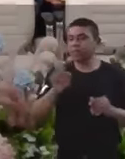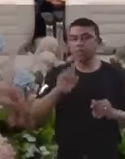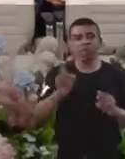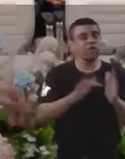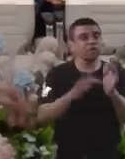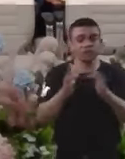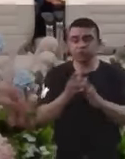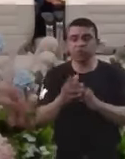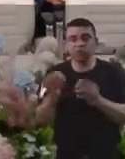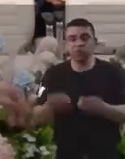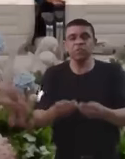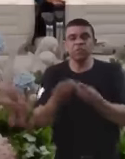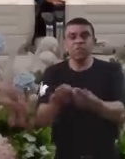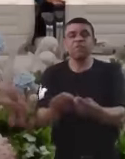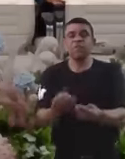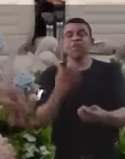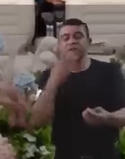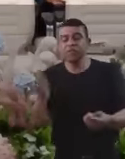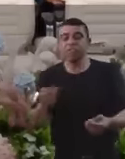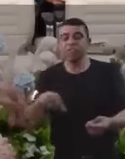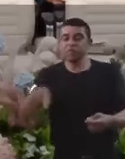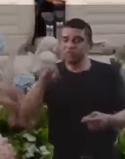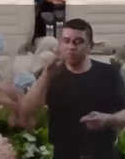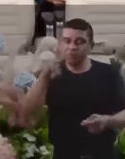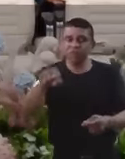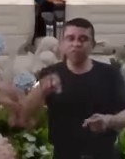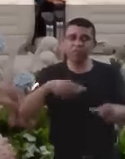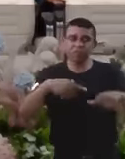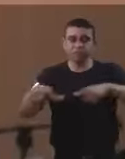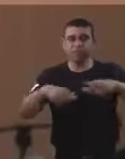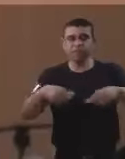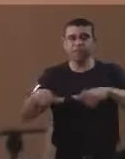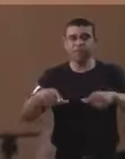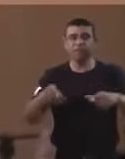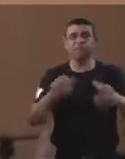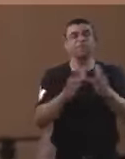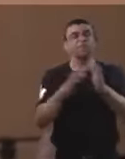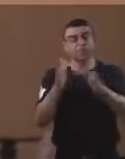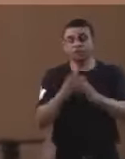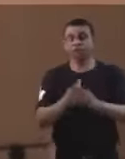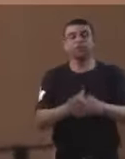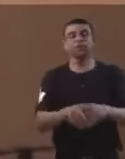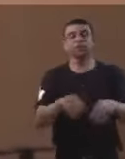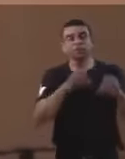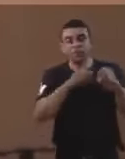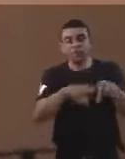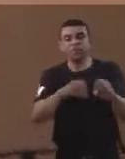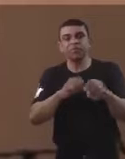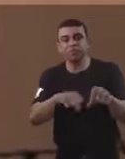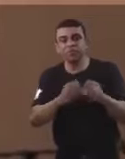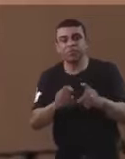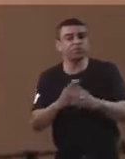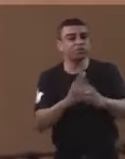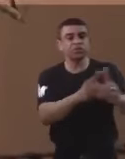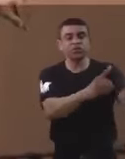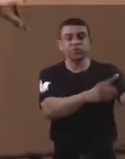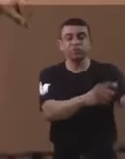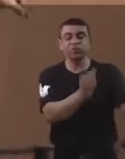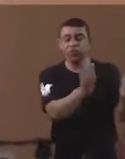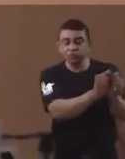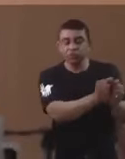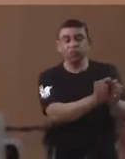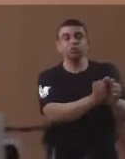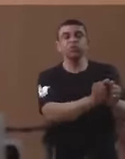desaparece. Não, Jesus está discipulando os discípulos diante dos olhos da multidão. Por